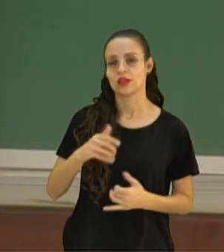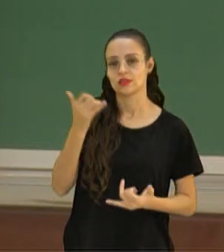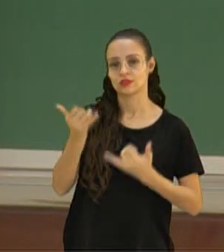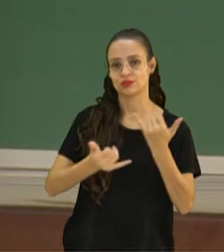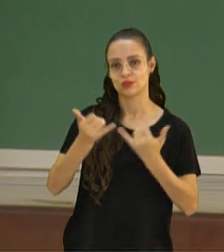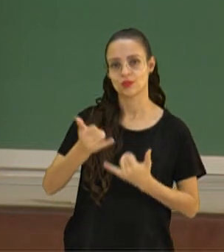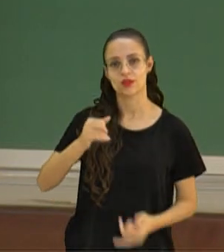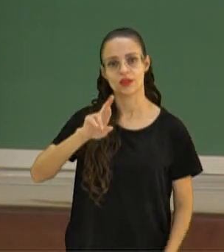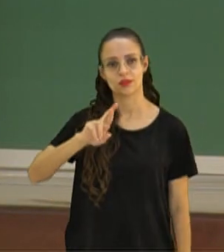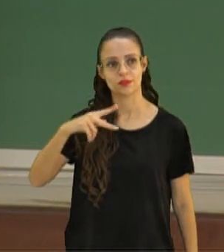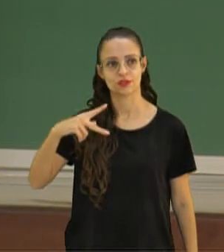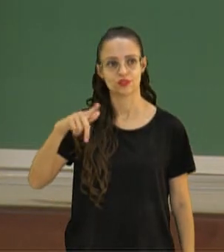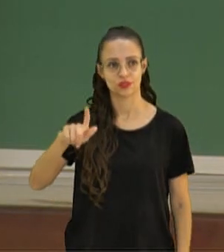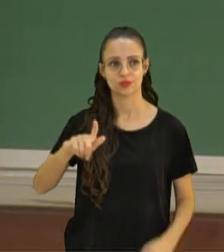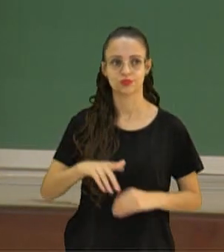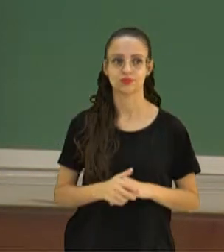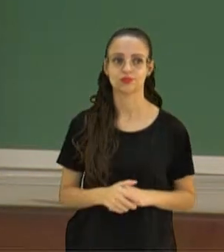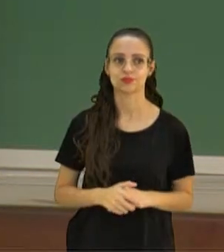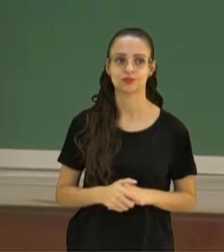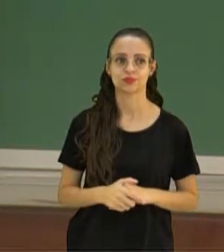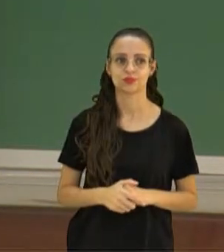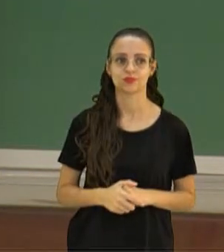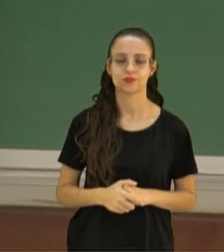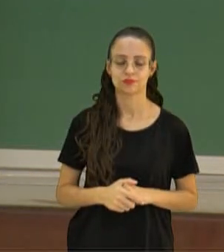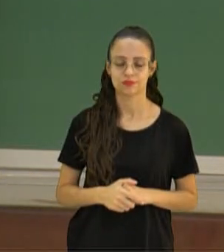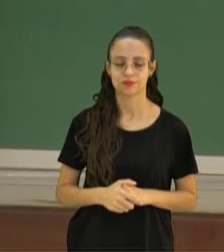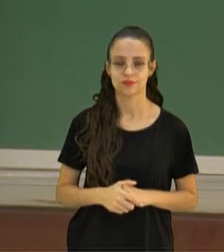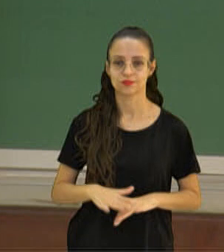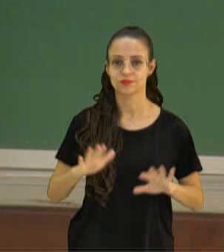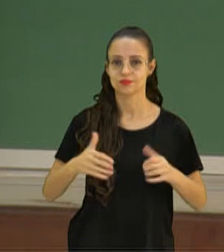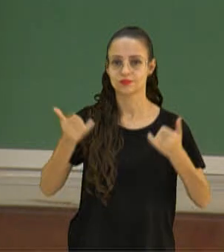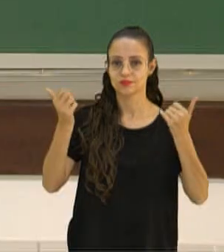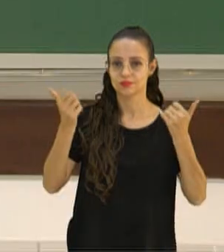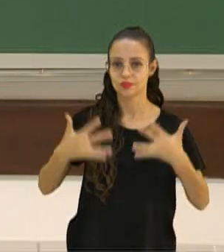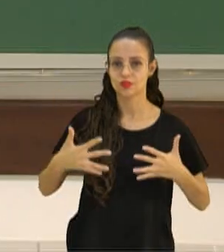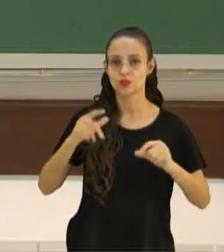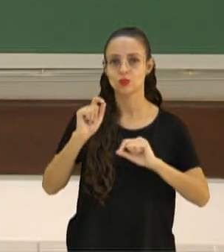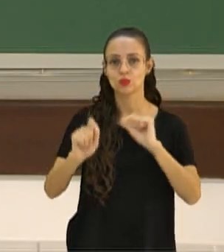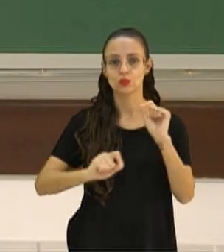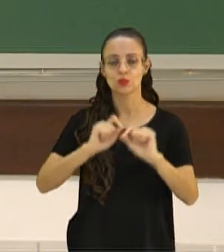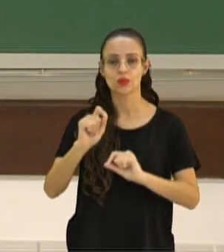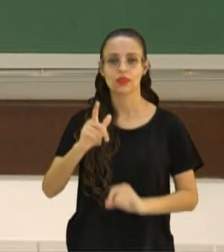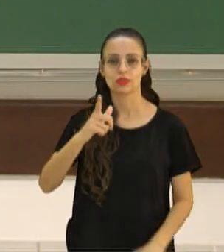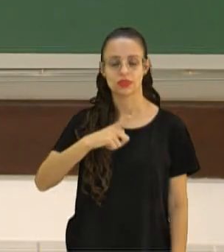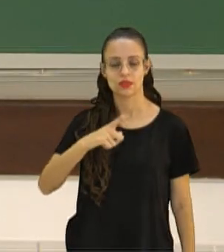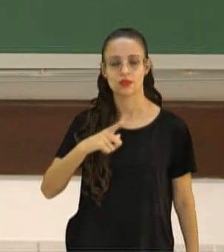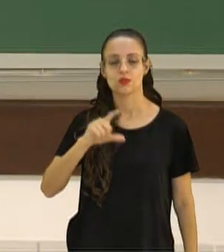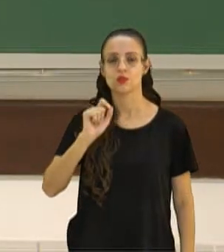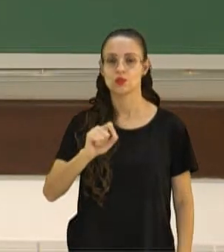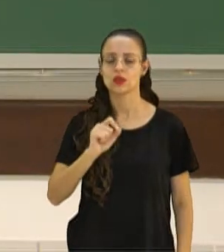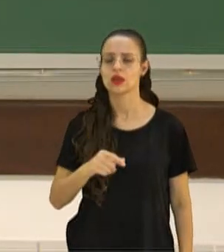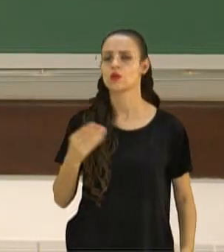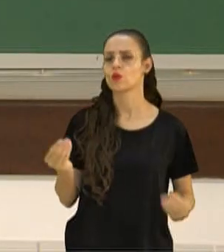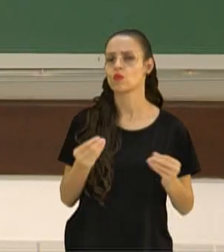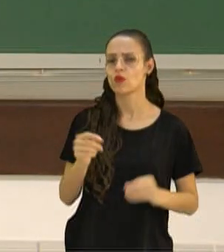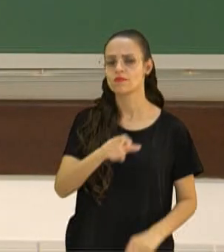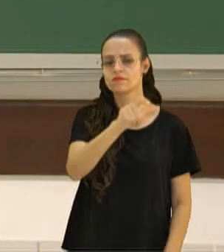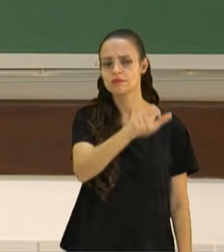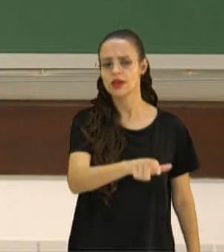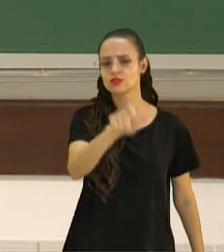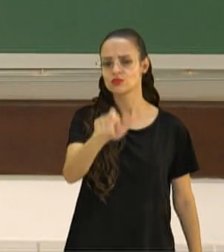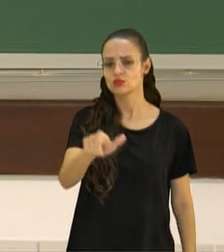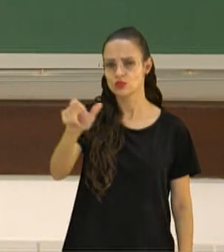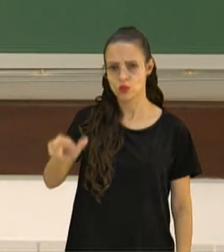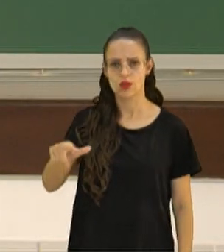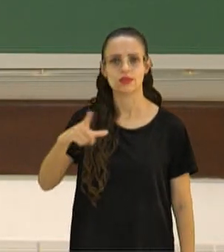né? Então ali, como já falamos para vocês, né, retomando, então temos as situações de participantes, né? Então varia aí